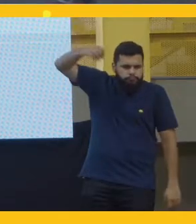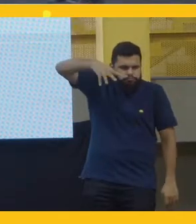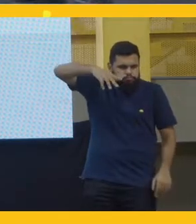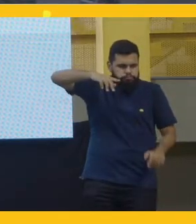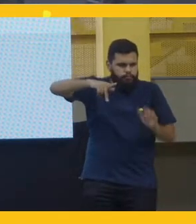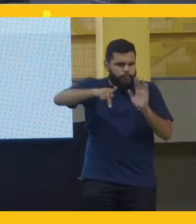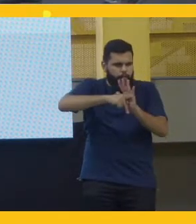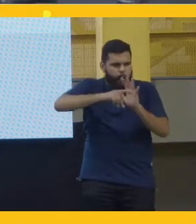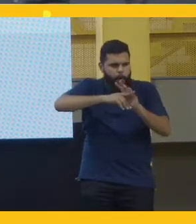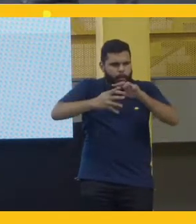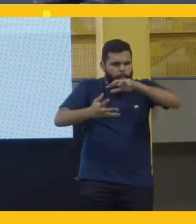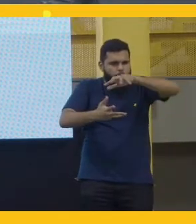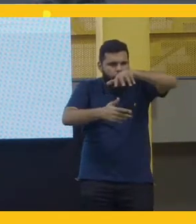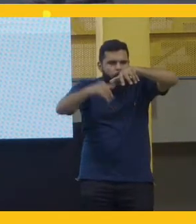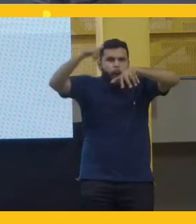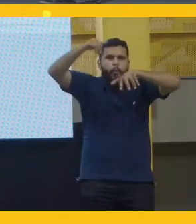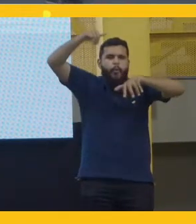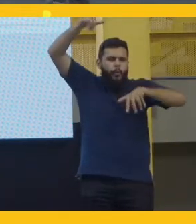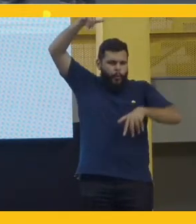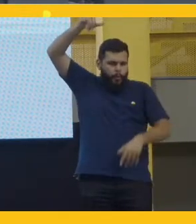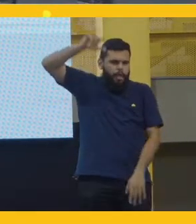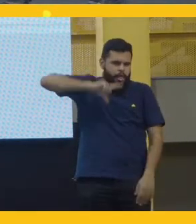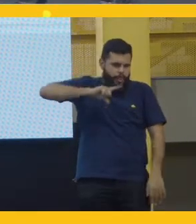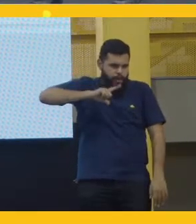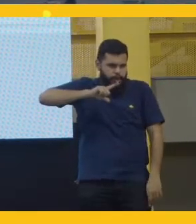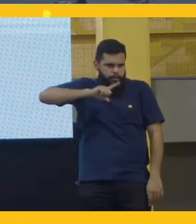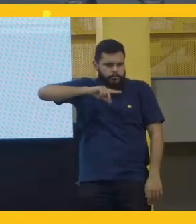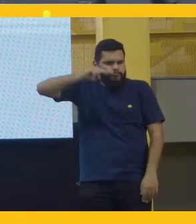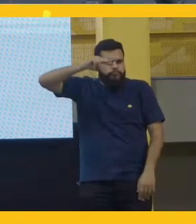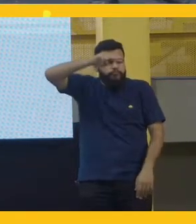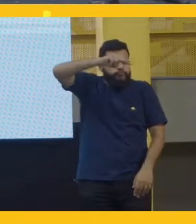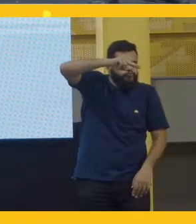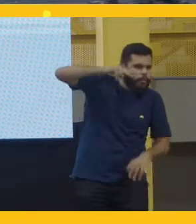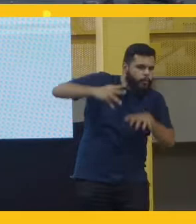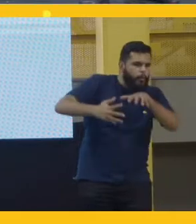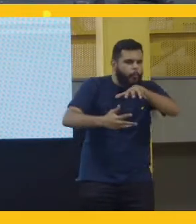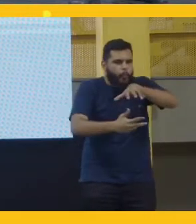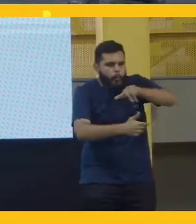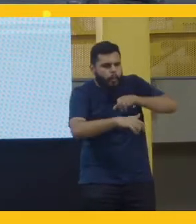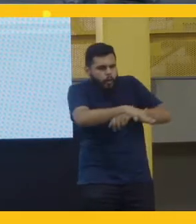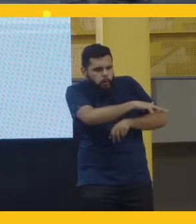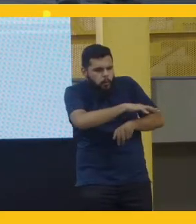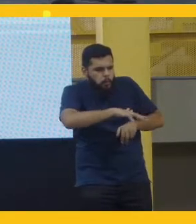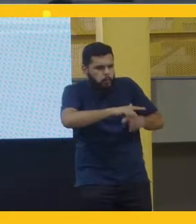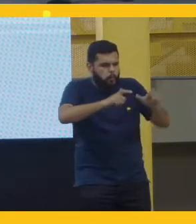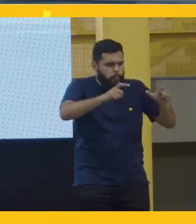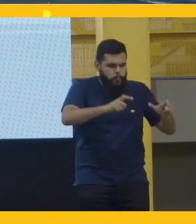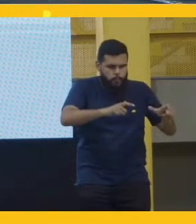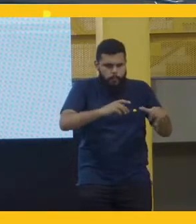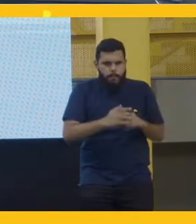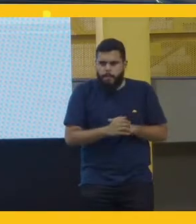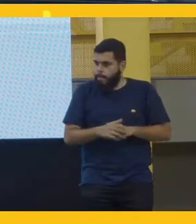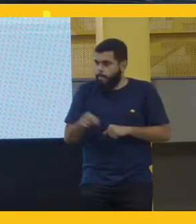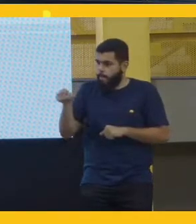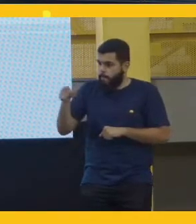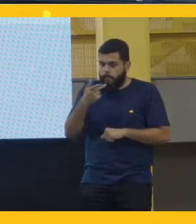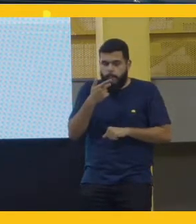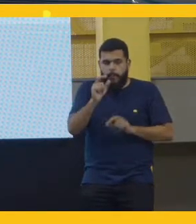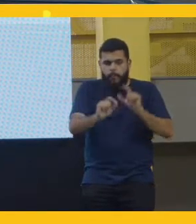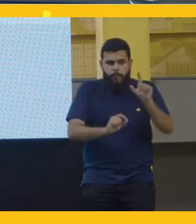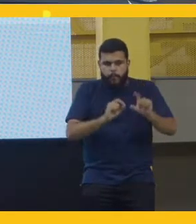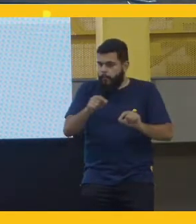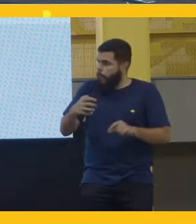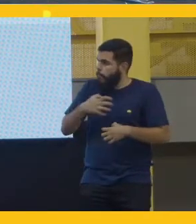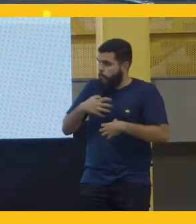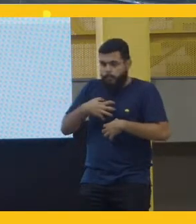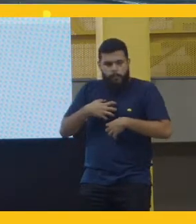determinadas faixas ou bandas do espectro da radiação eletromagnética. Sem nem o que é isso, né, professor? Que ele diz que é a interação